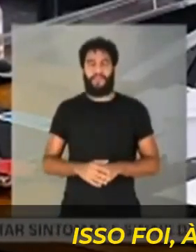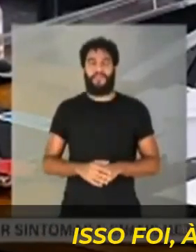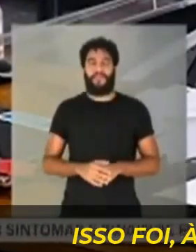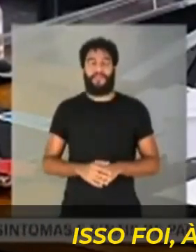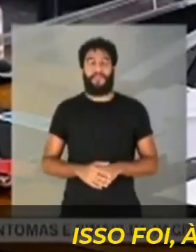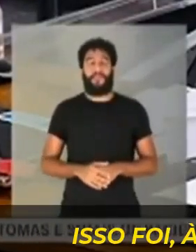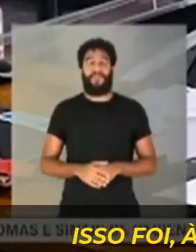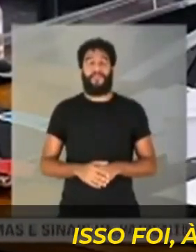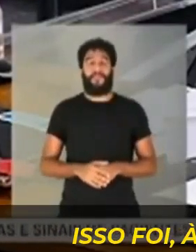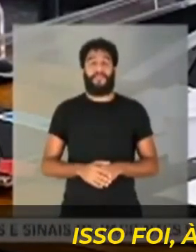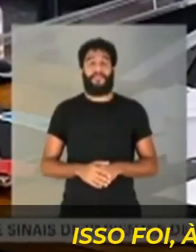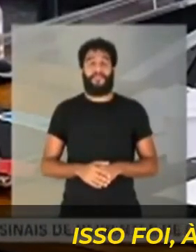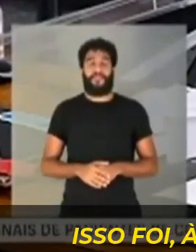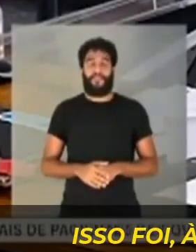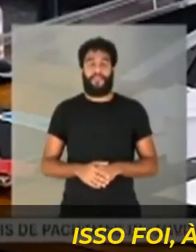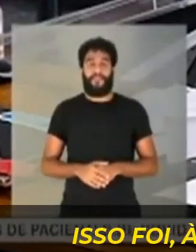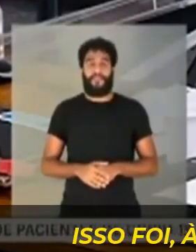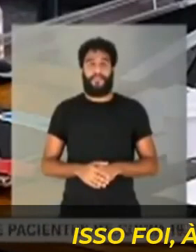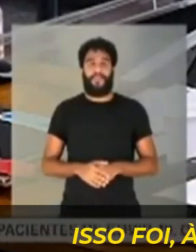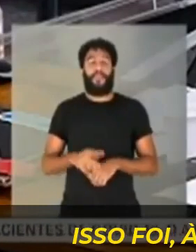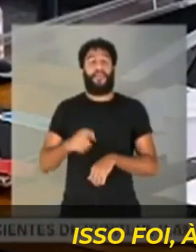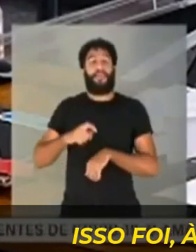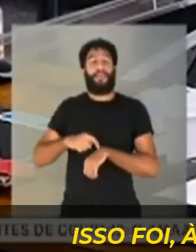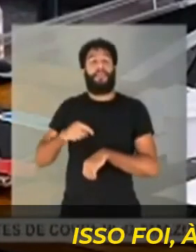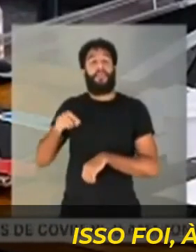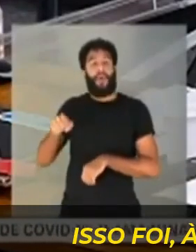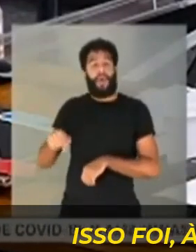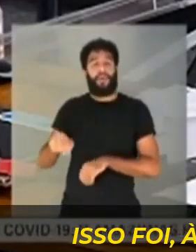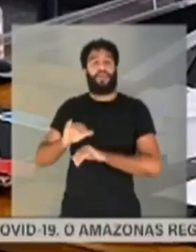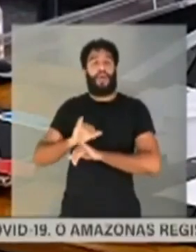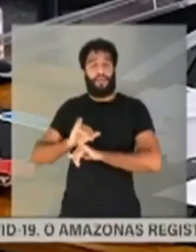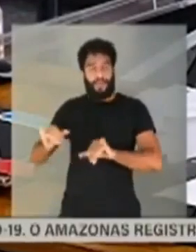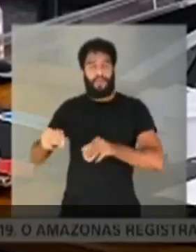Isso foi, à época, comunicado ao